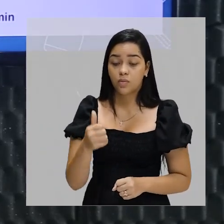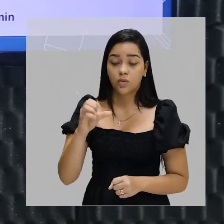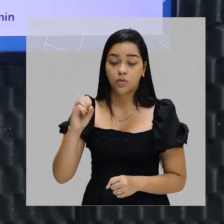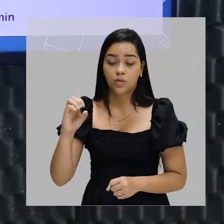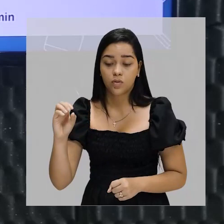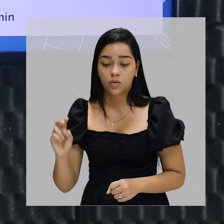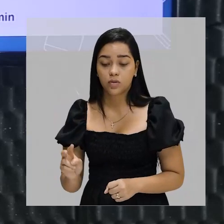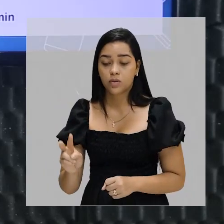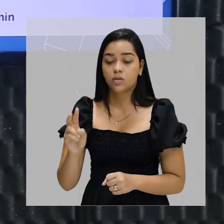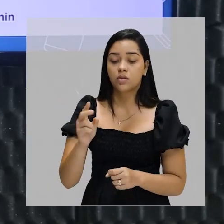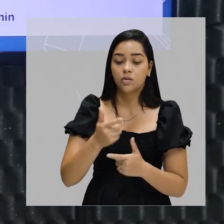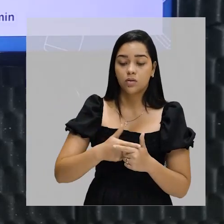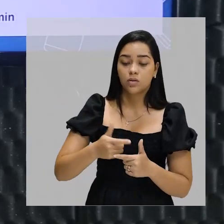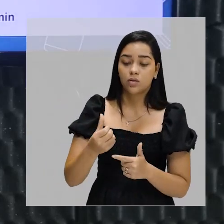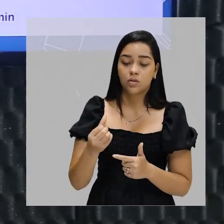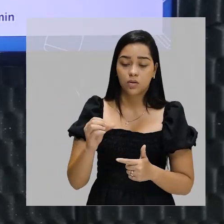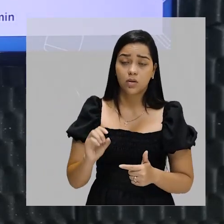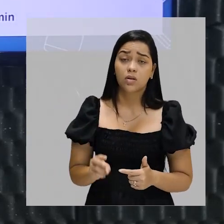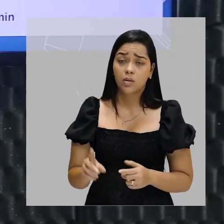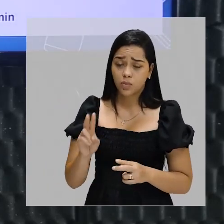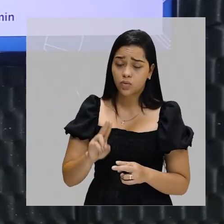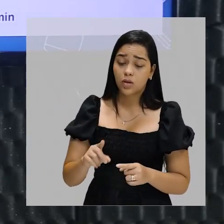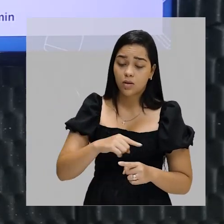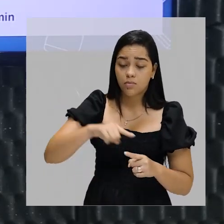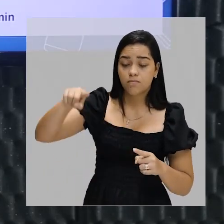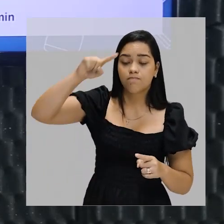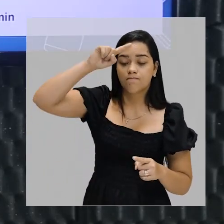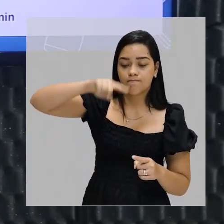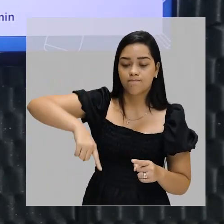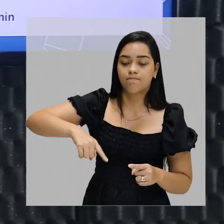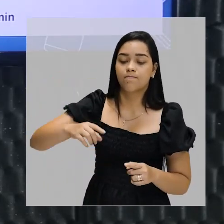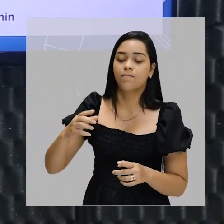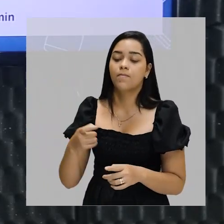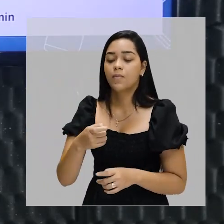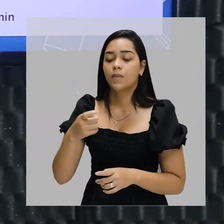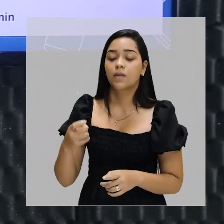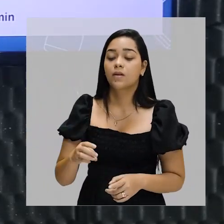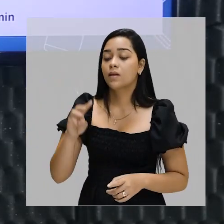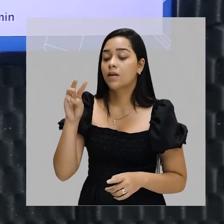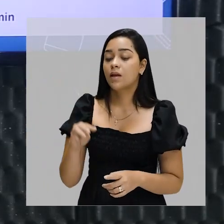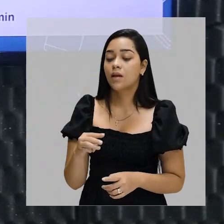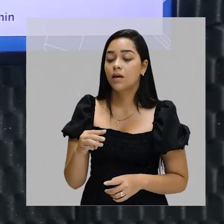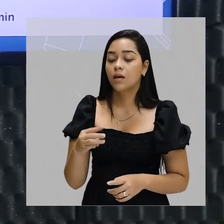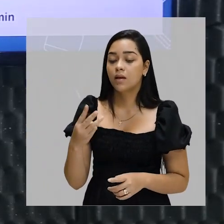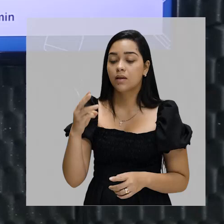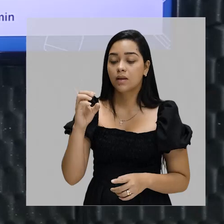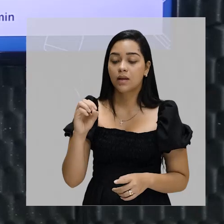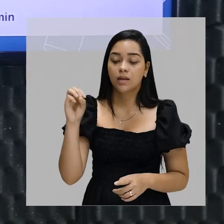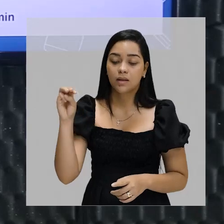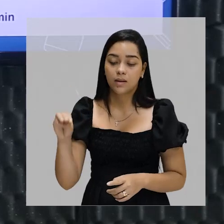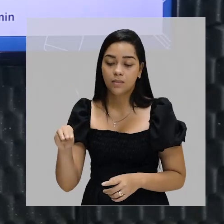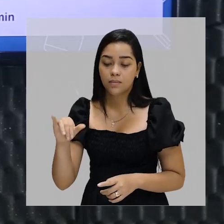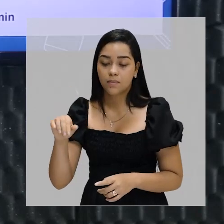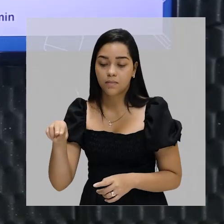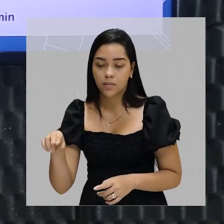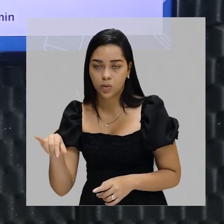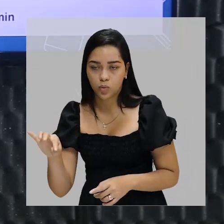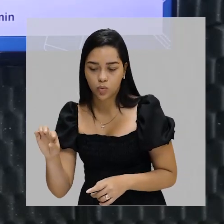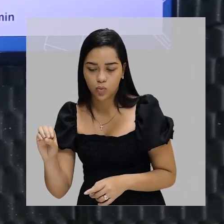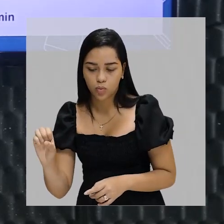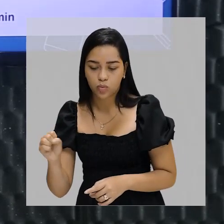e sempre nós vamos resolver através da regra de 3 simples. Quem vai ser x? 1 vezes